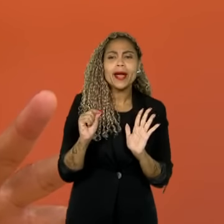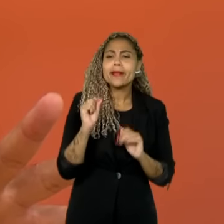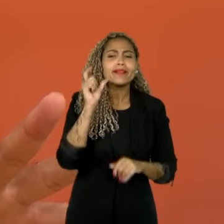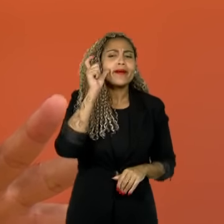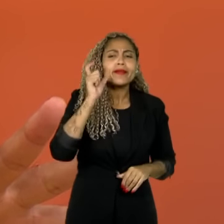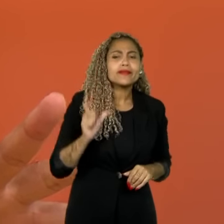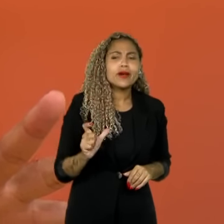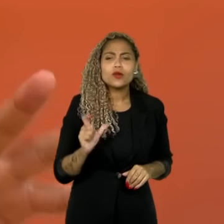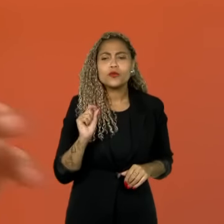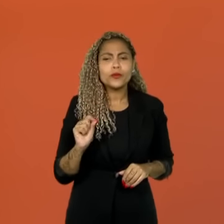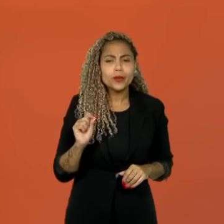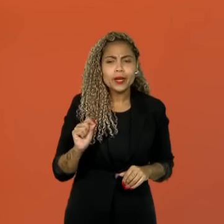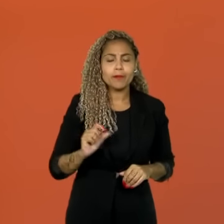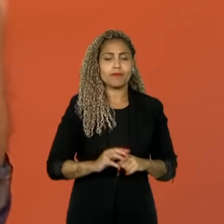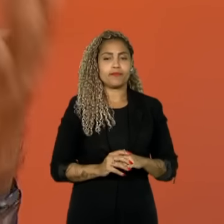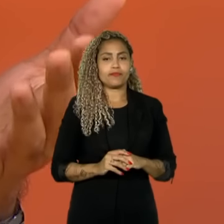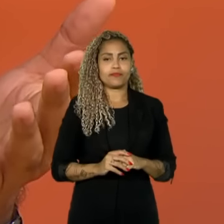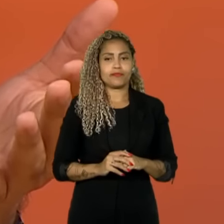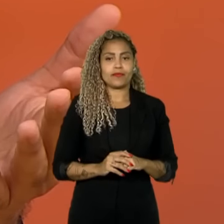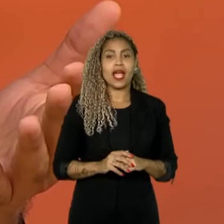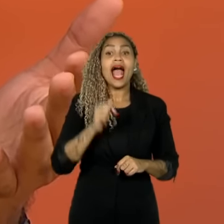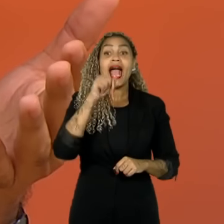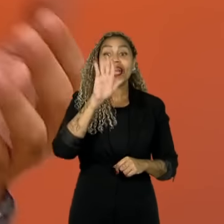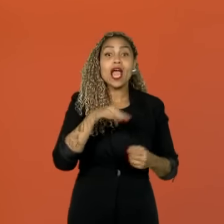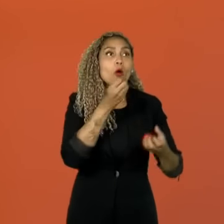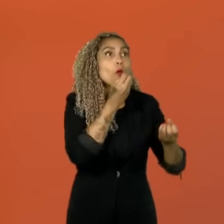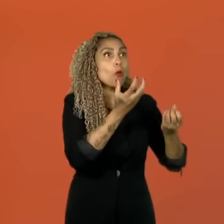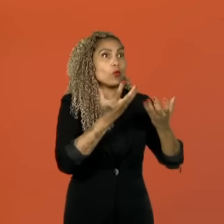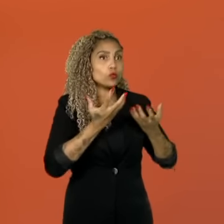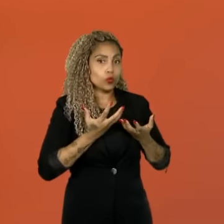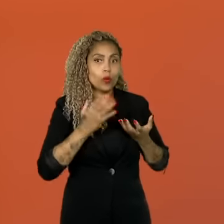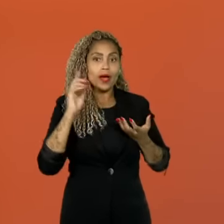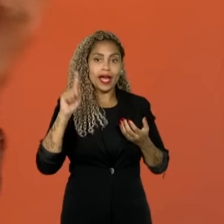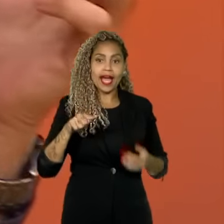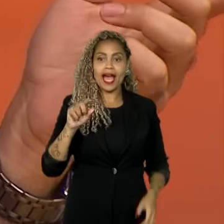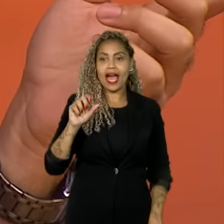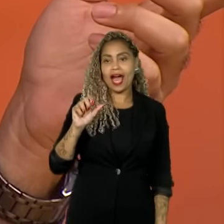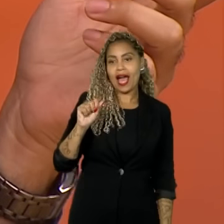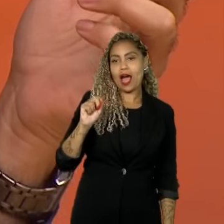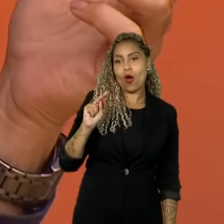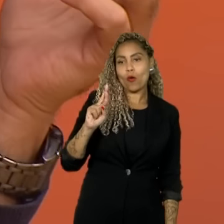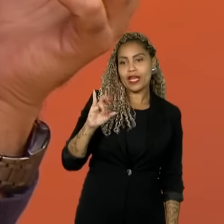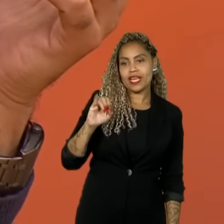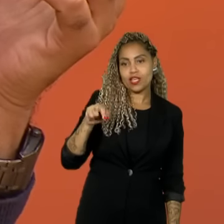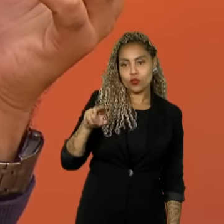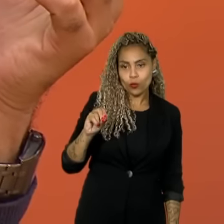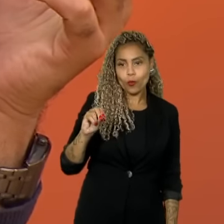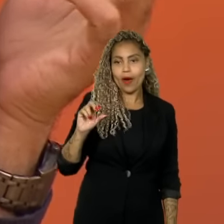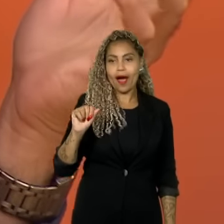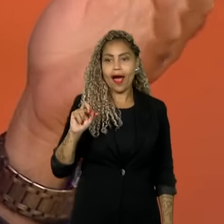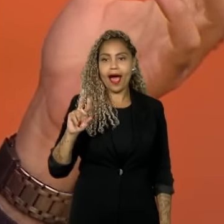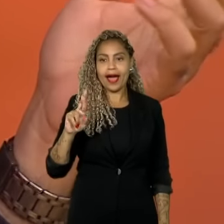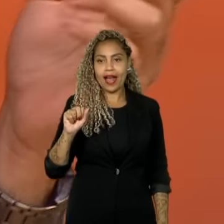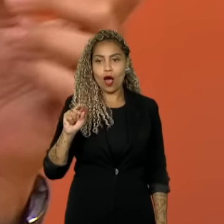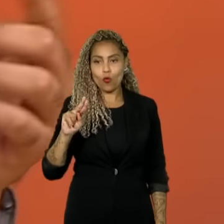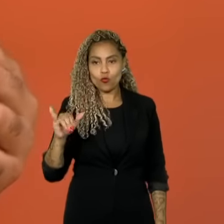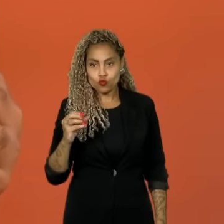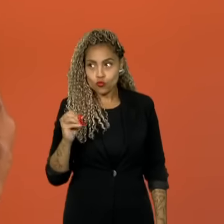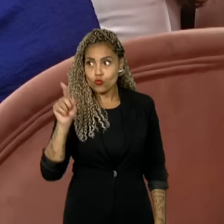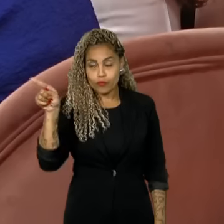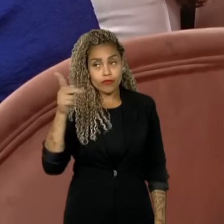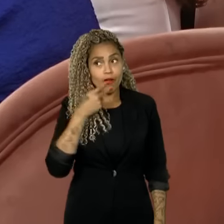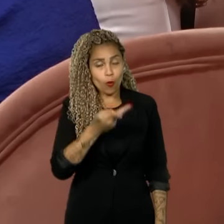sui generis. E quem me contou isso foi o Aurino Araújo, que o Adelson, inclusive, citou agora. Citou agora. Foi o